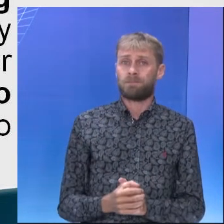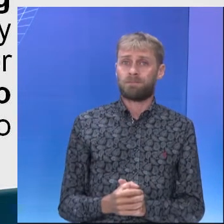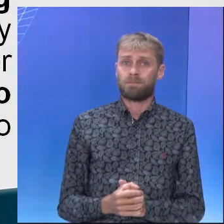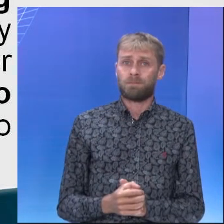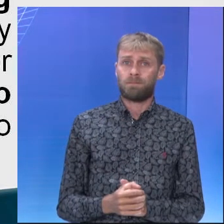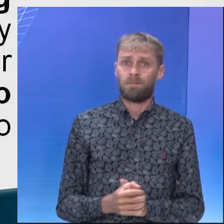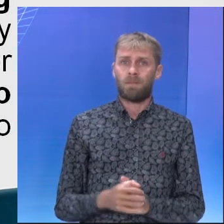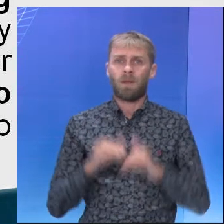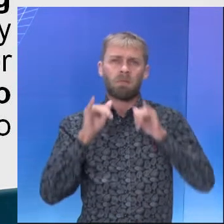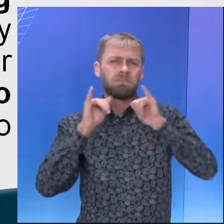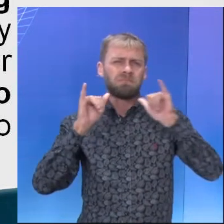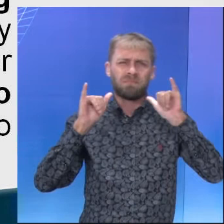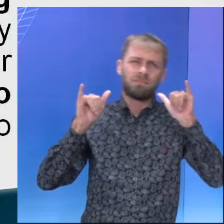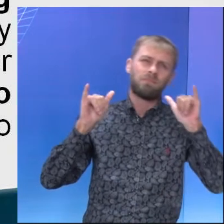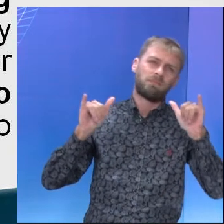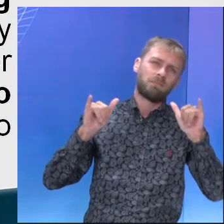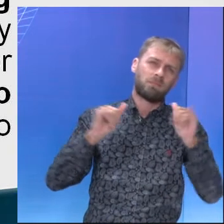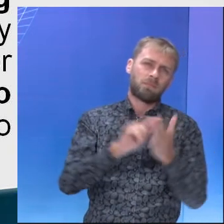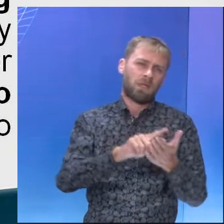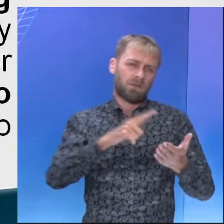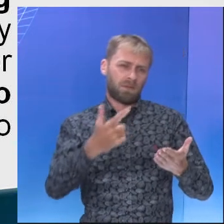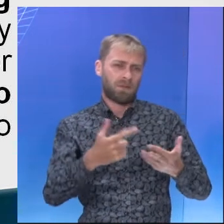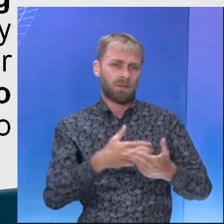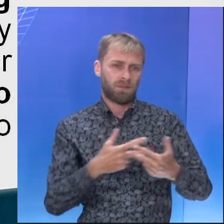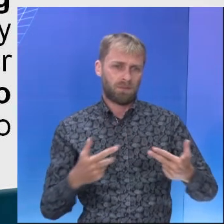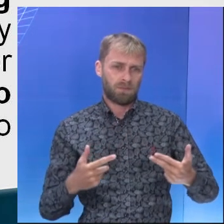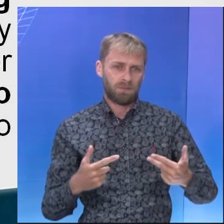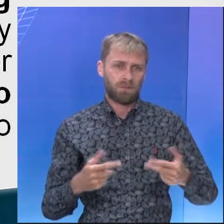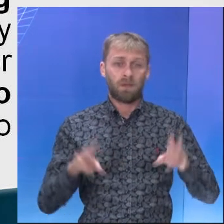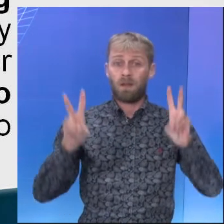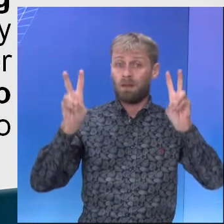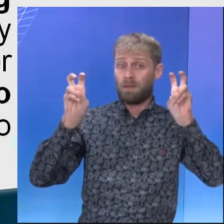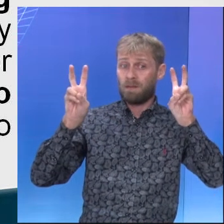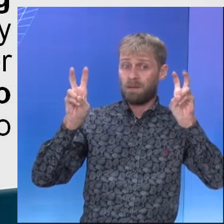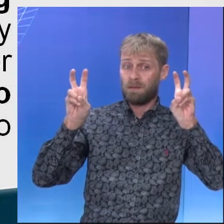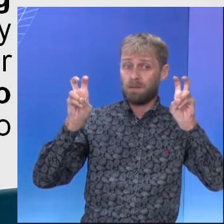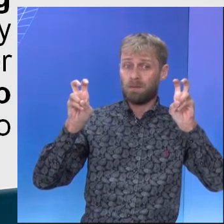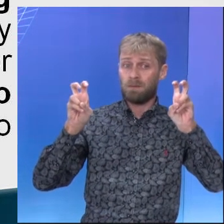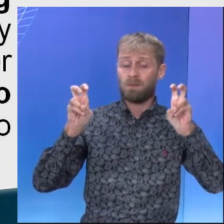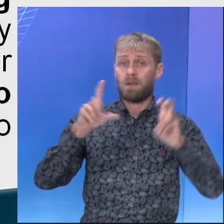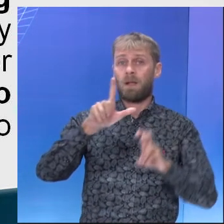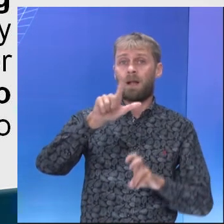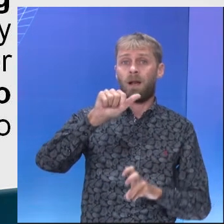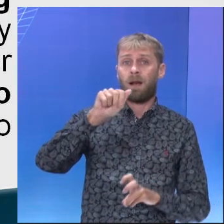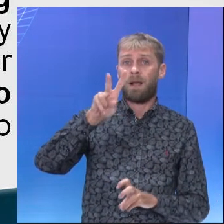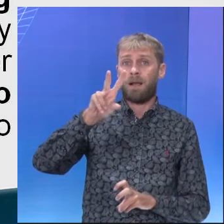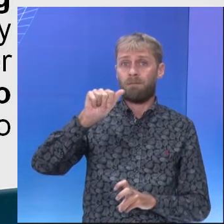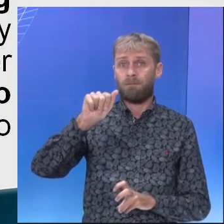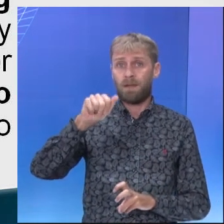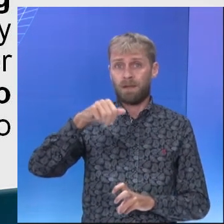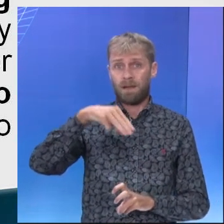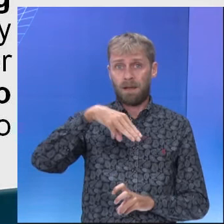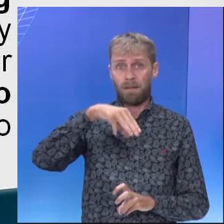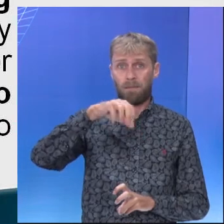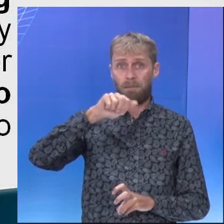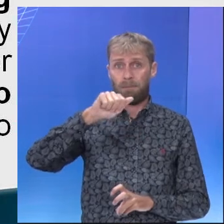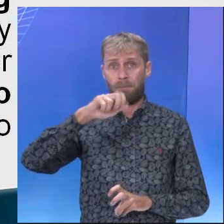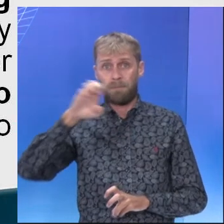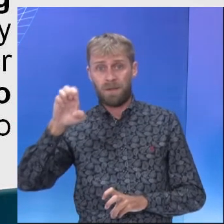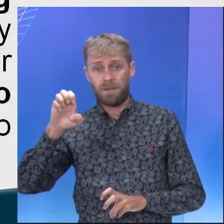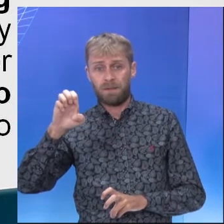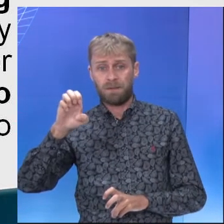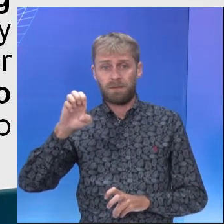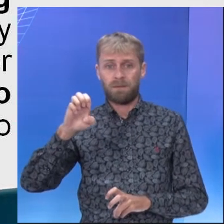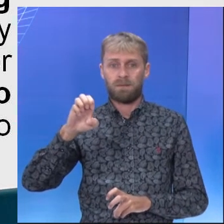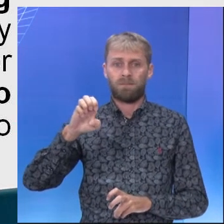de reportagem. E temos aqui um título chamado Lava May, Creating Showers on Wheels for